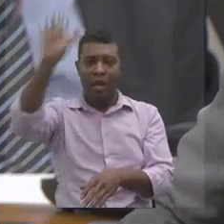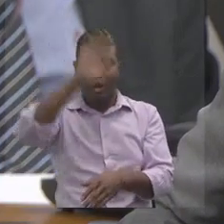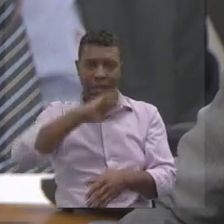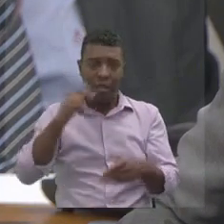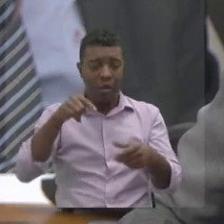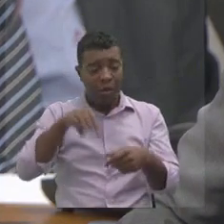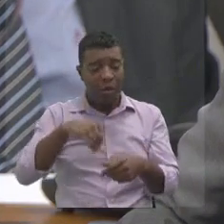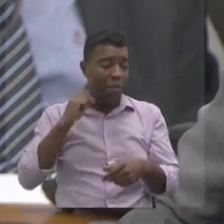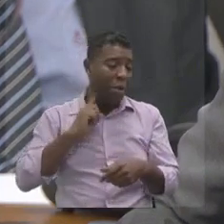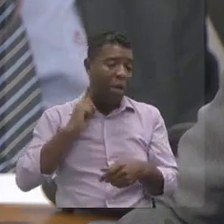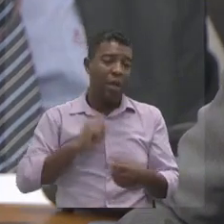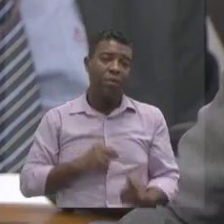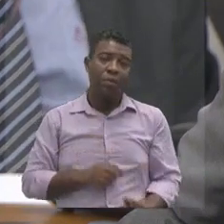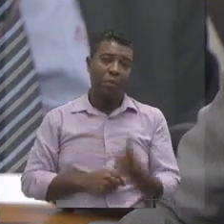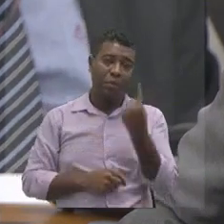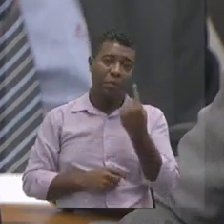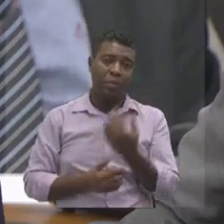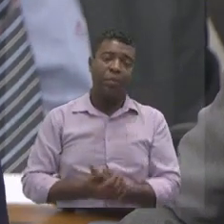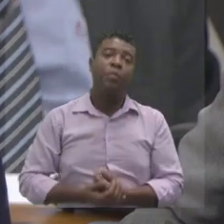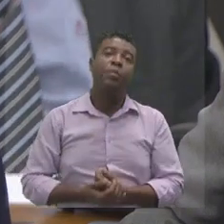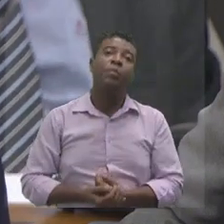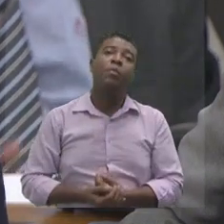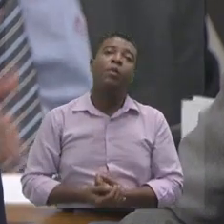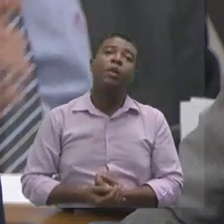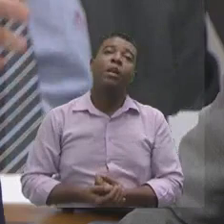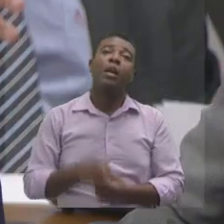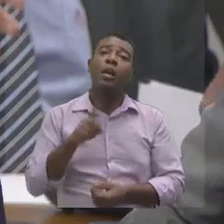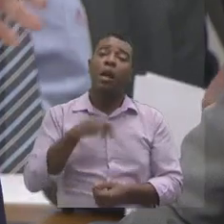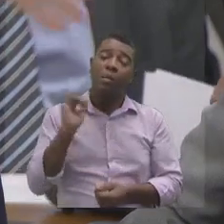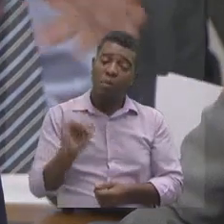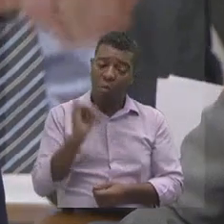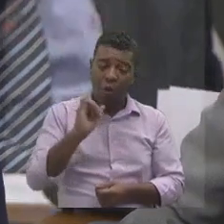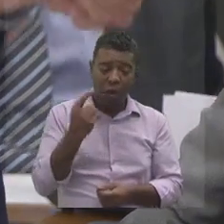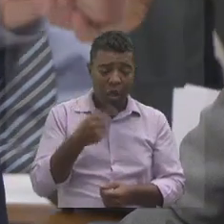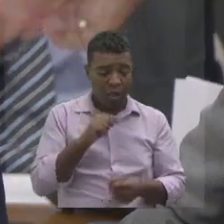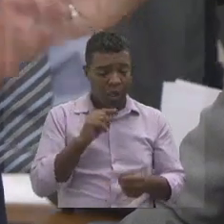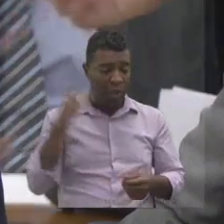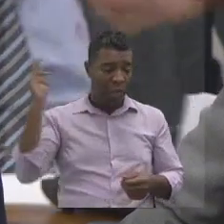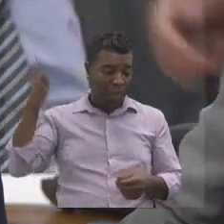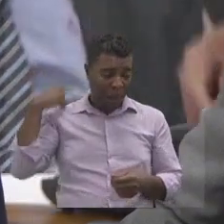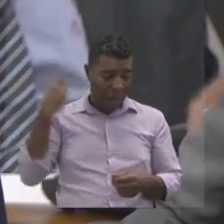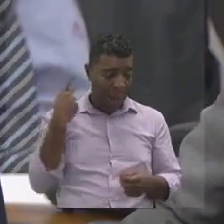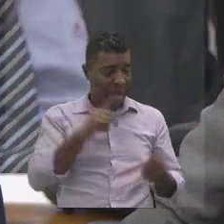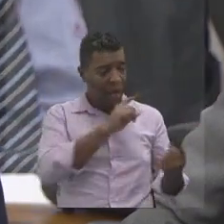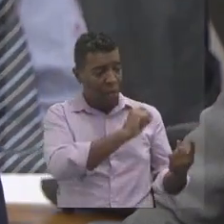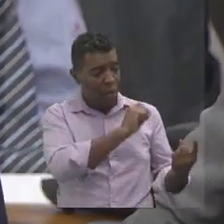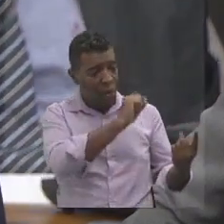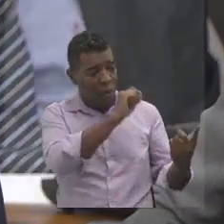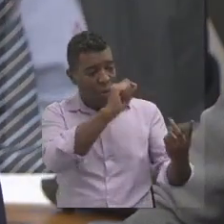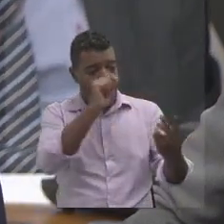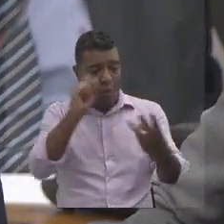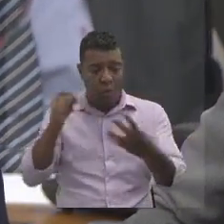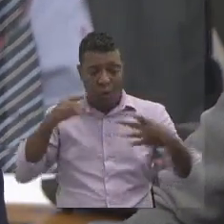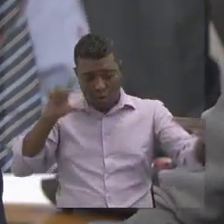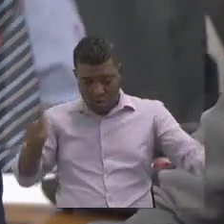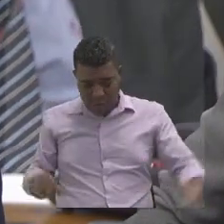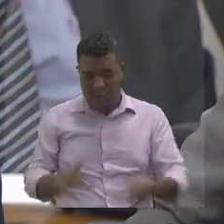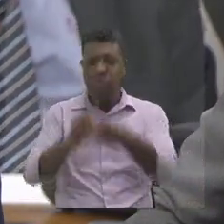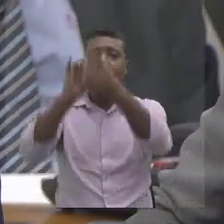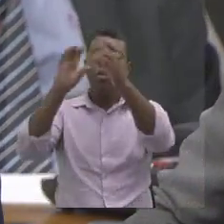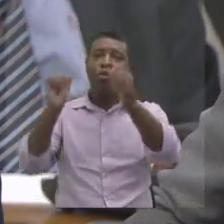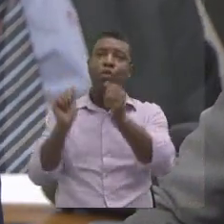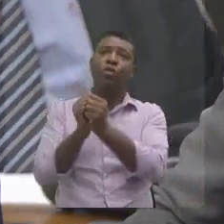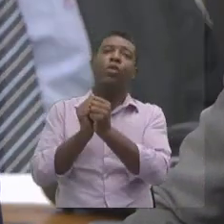meu querido amigo Cristiano é fundamental que nós possamos unir as forças de todos os parlamentares sobretudo aqueles que tem uma voz mais